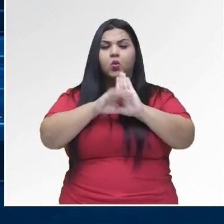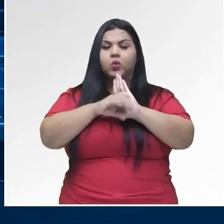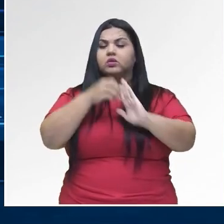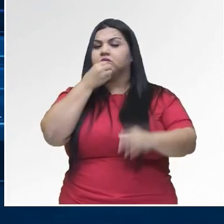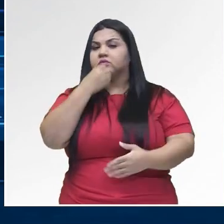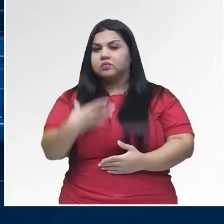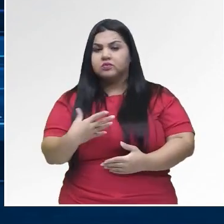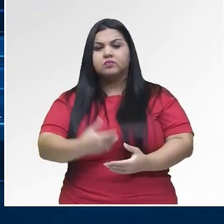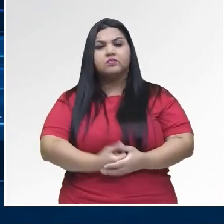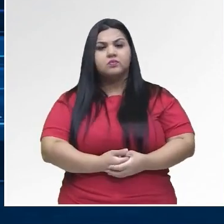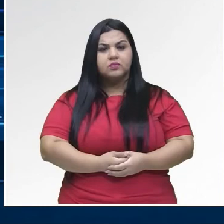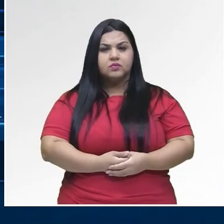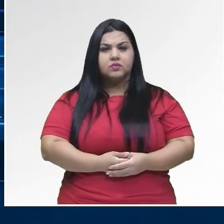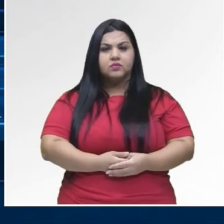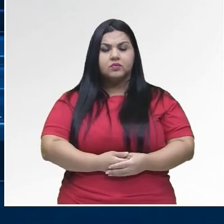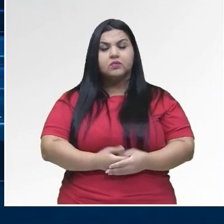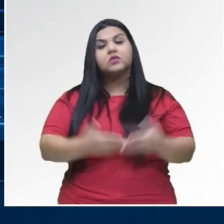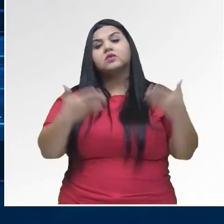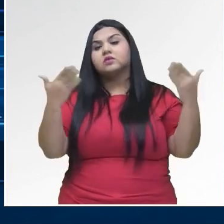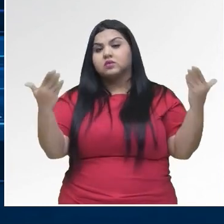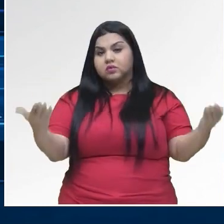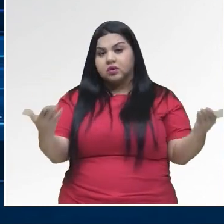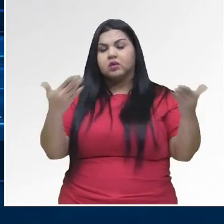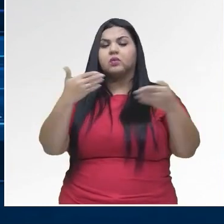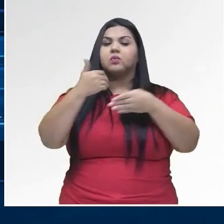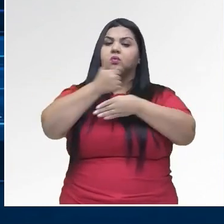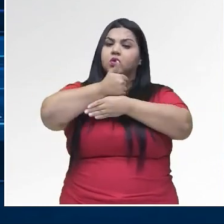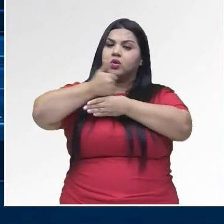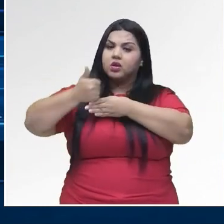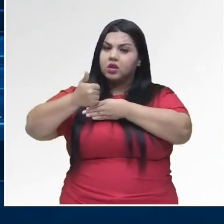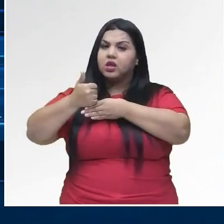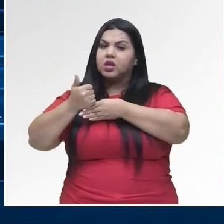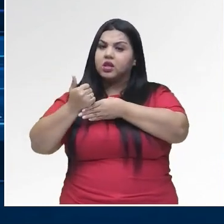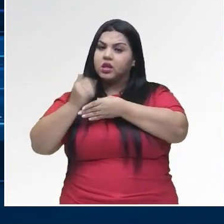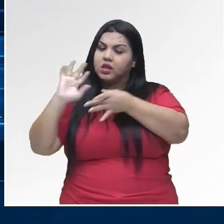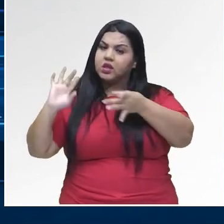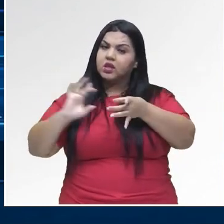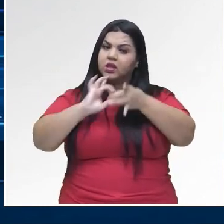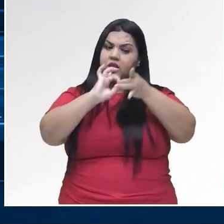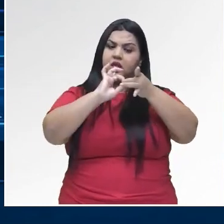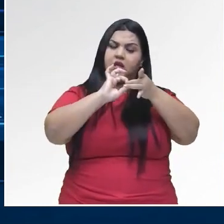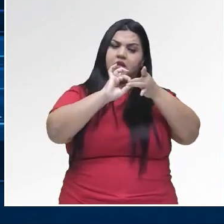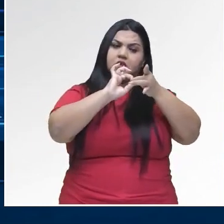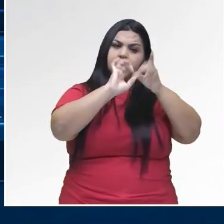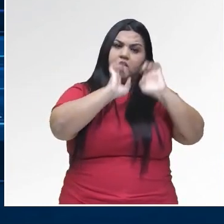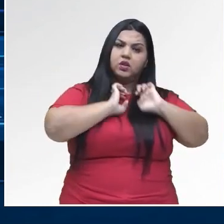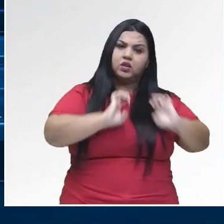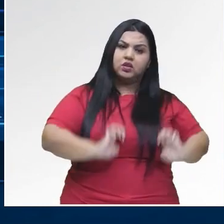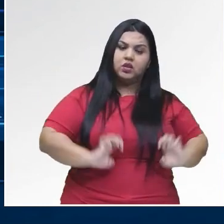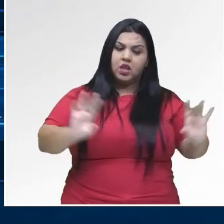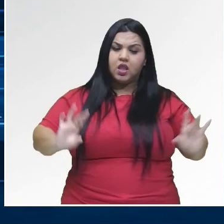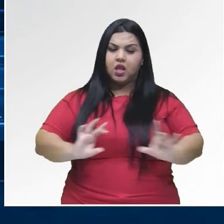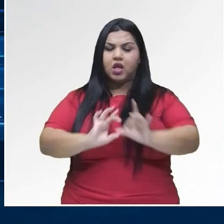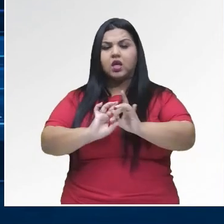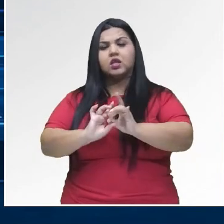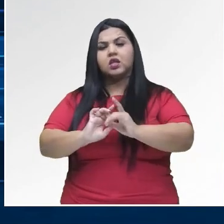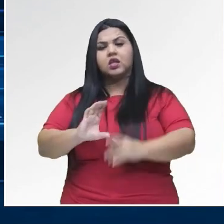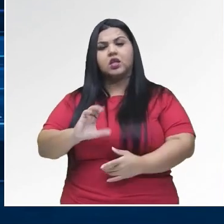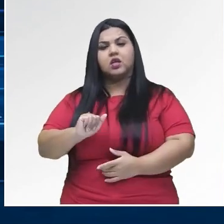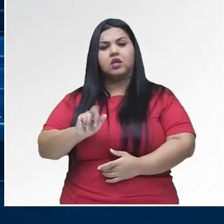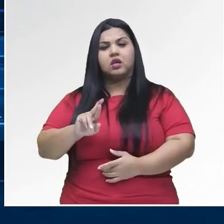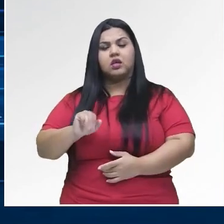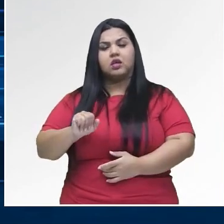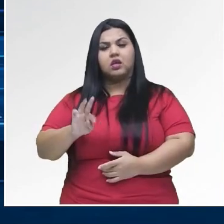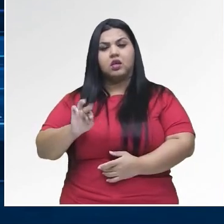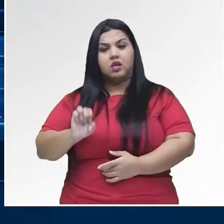Então, a moral, né, ela está interligada com a ética e com o caráter. Né?